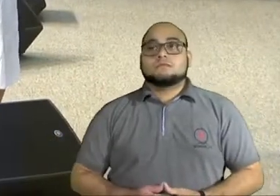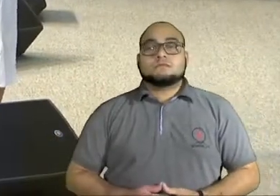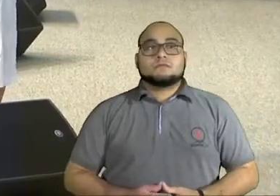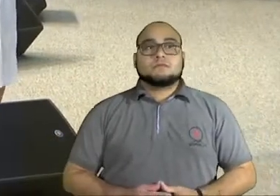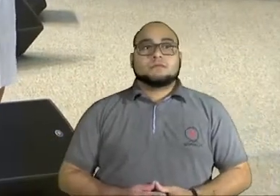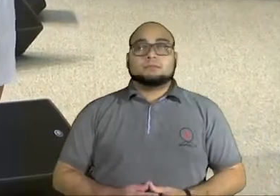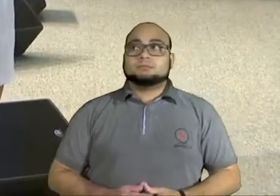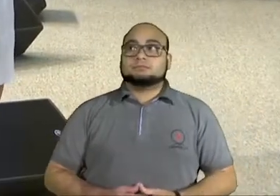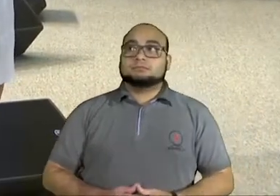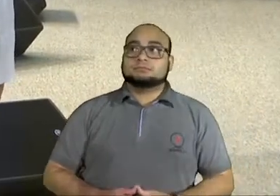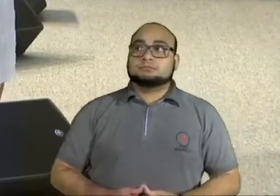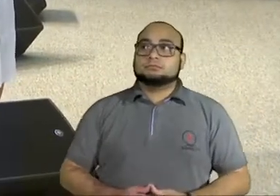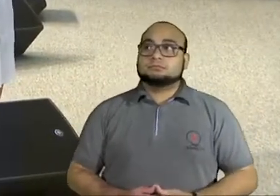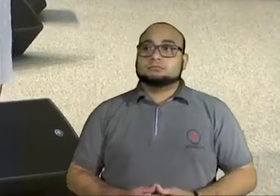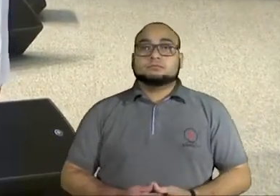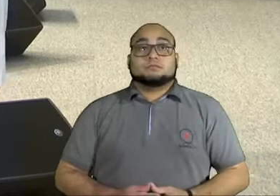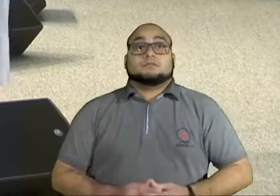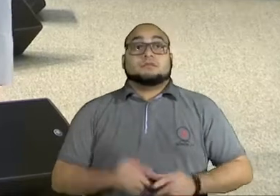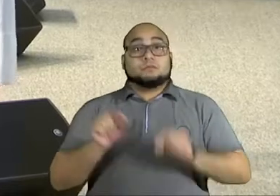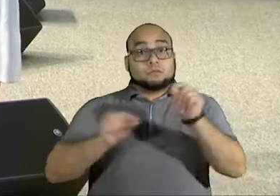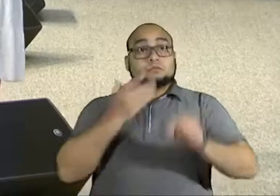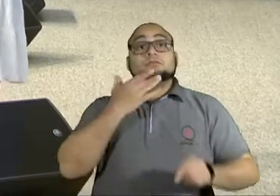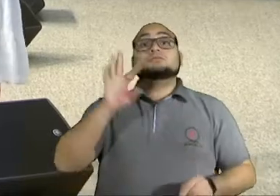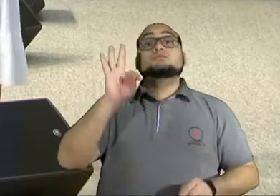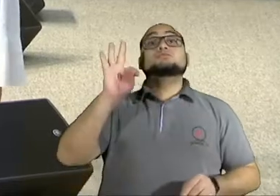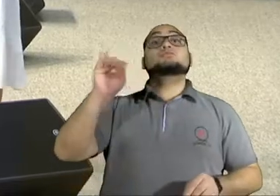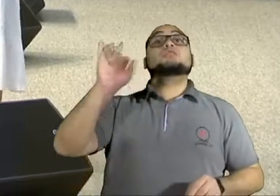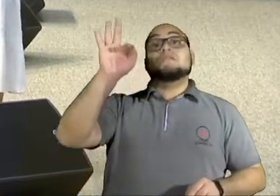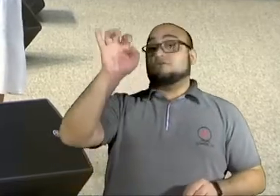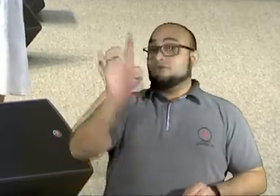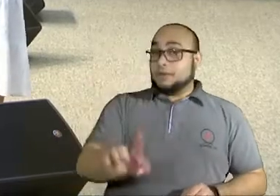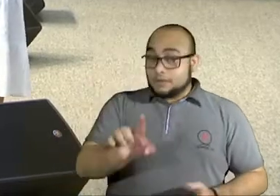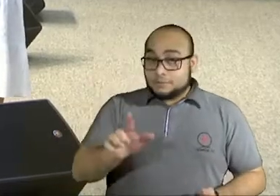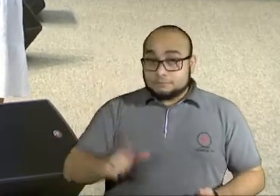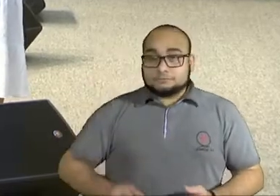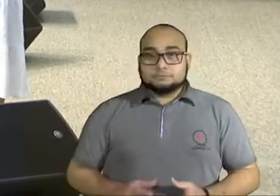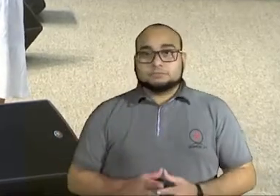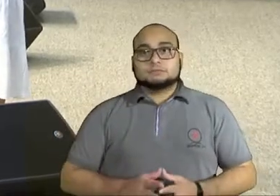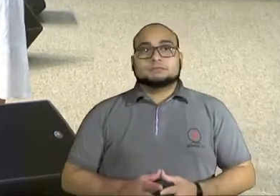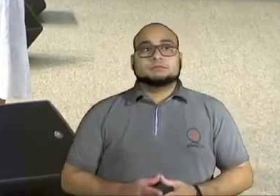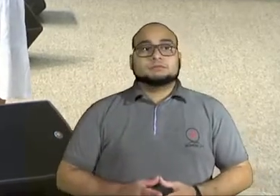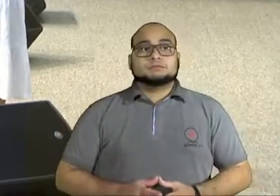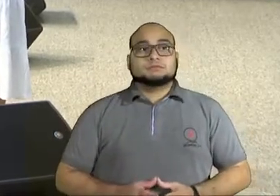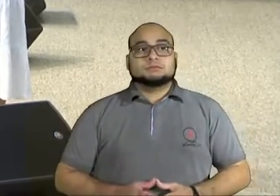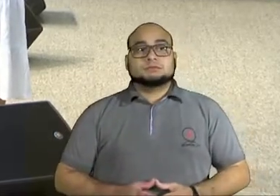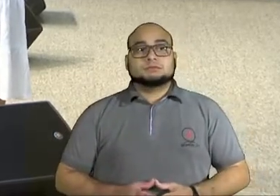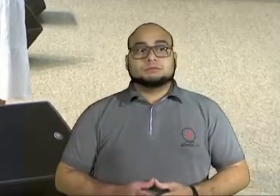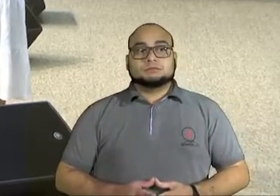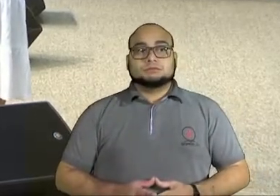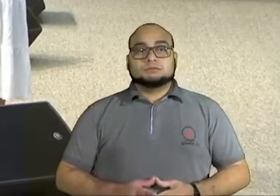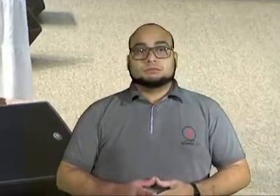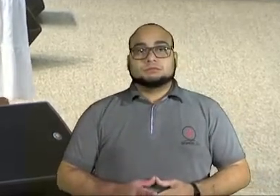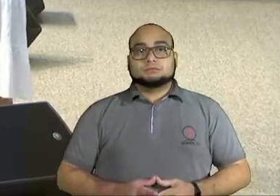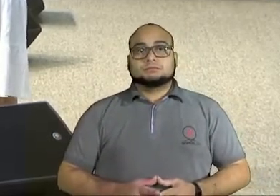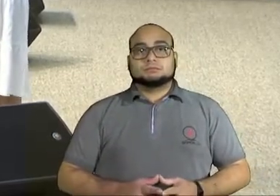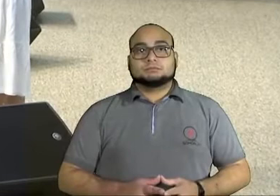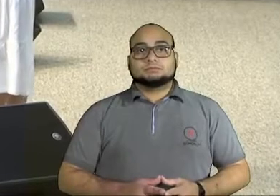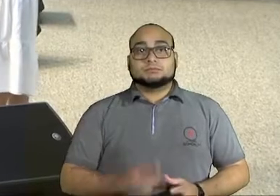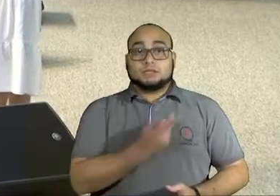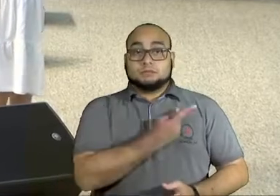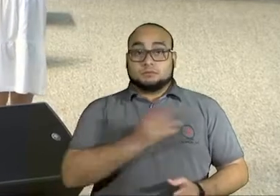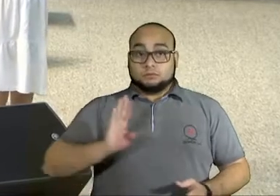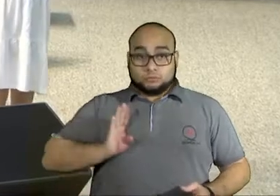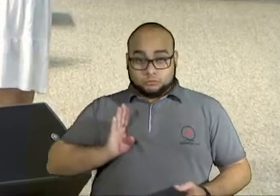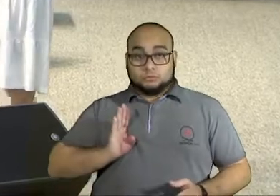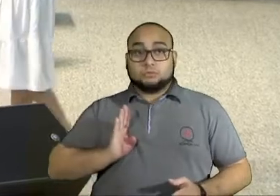É esse tipo de fé que o autor da carta aos Hebreus fala. É a fé de